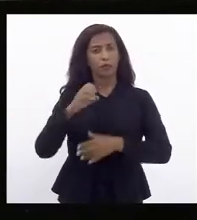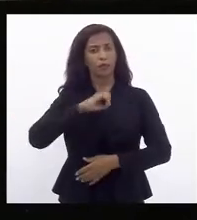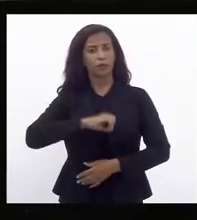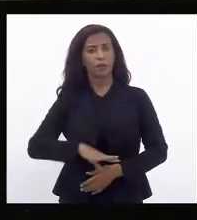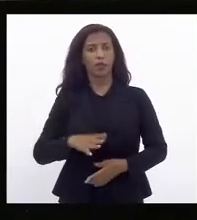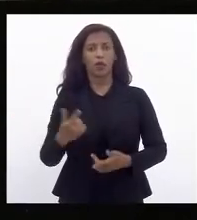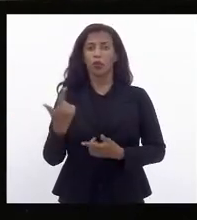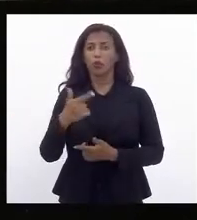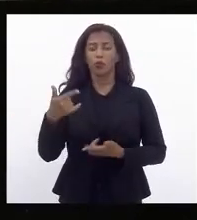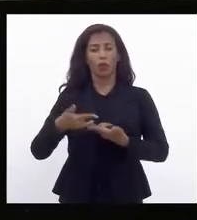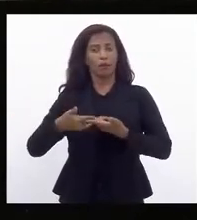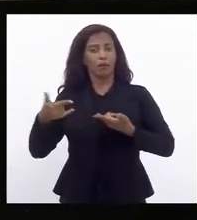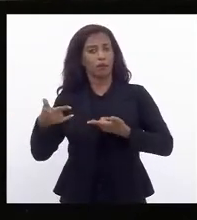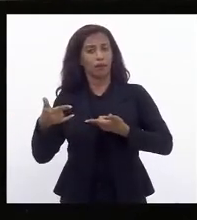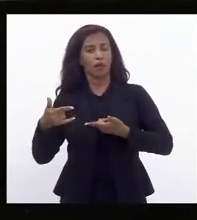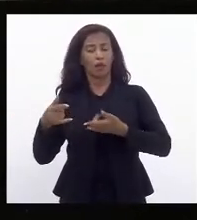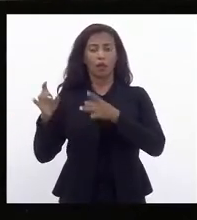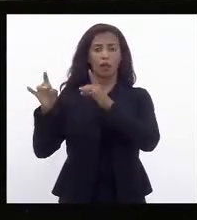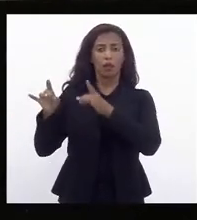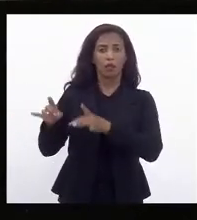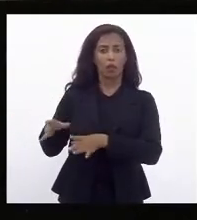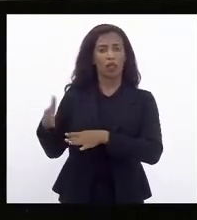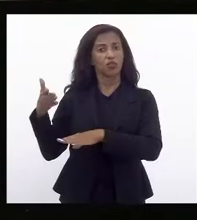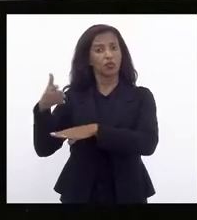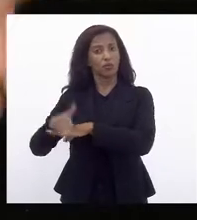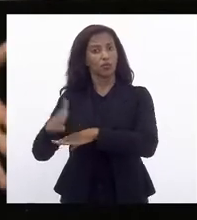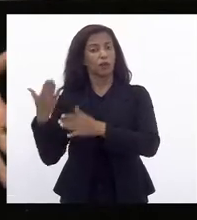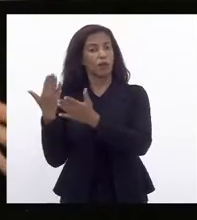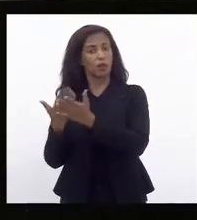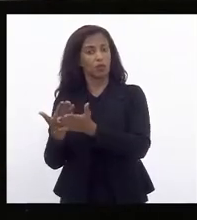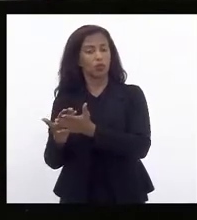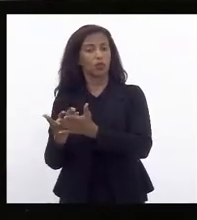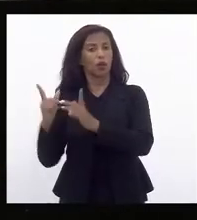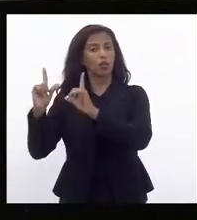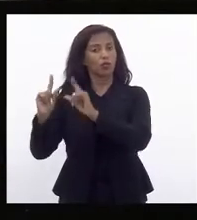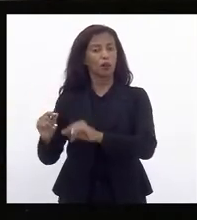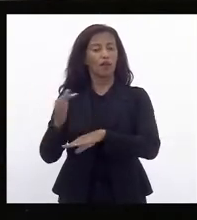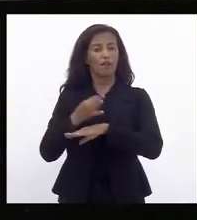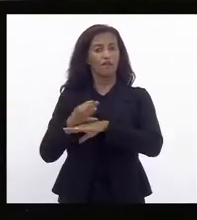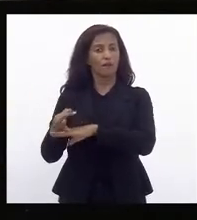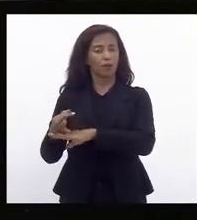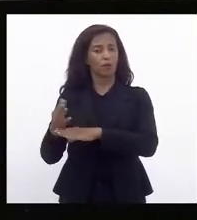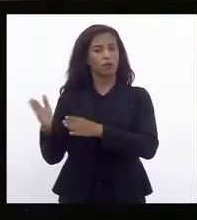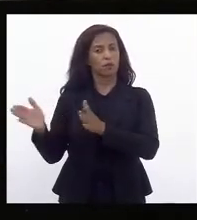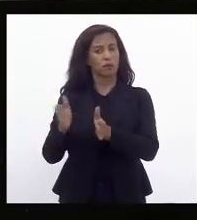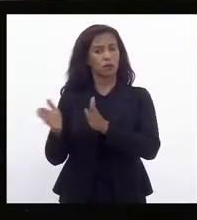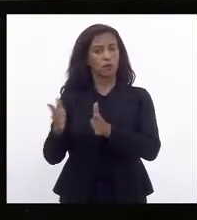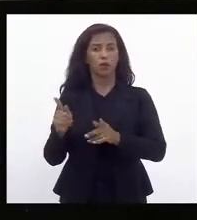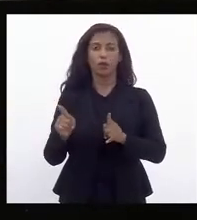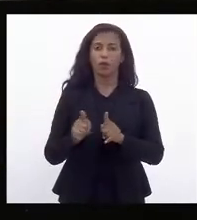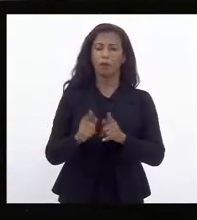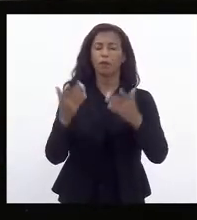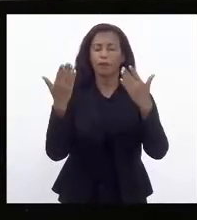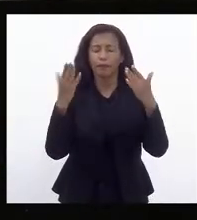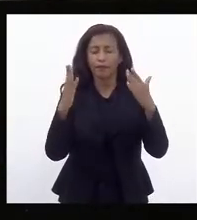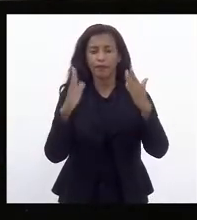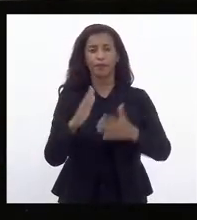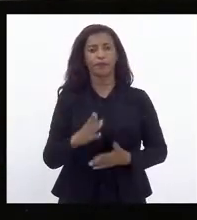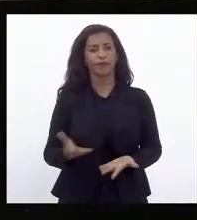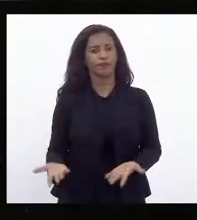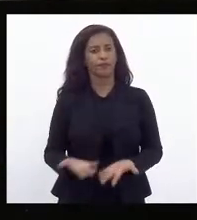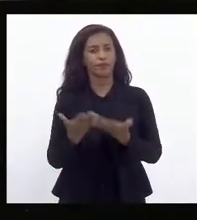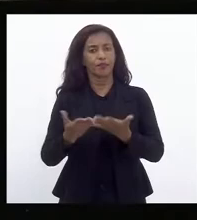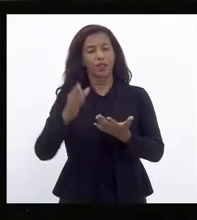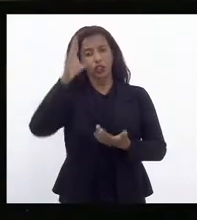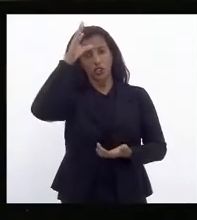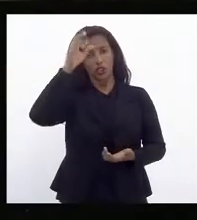menstruação, por não ter absorvente, deixam de frequentar, aí abaixa a frequência nesse período. E ao mesmo tempo, parabenizar a iniciativa da